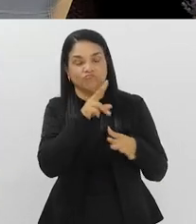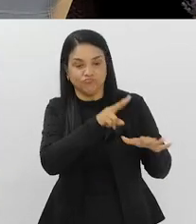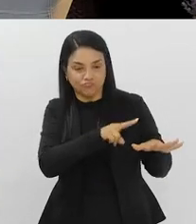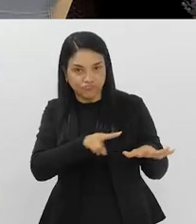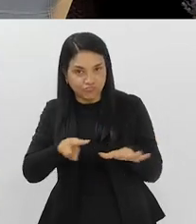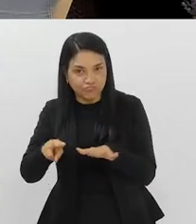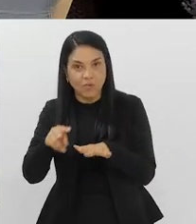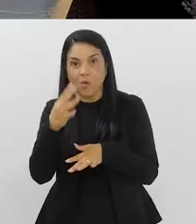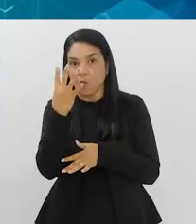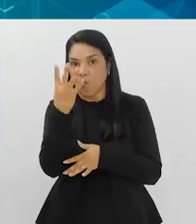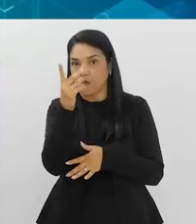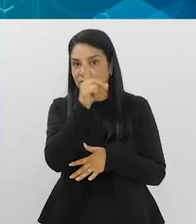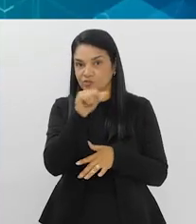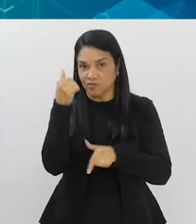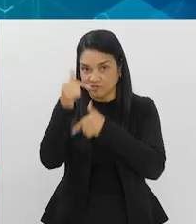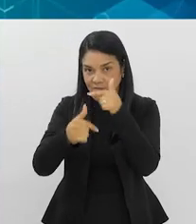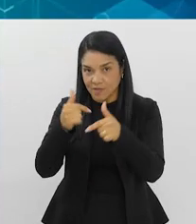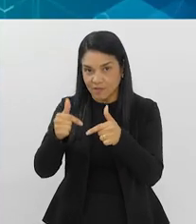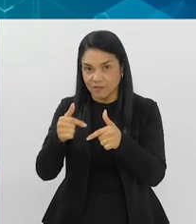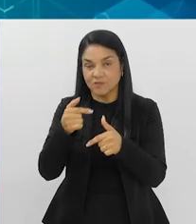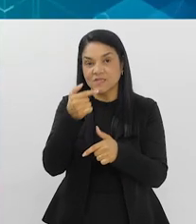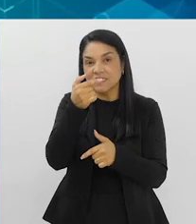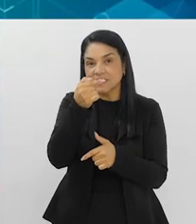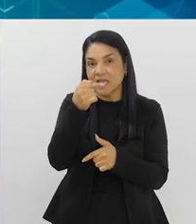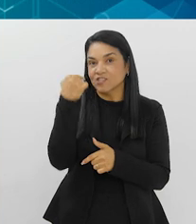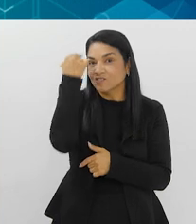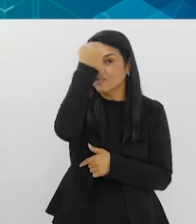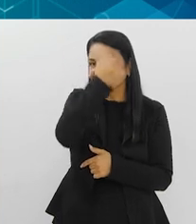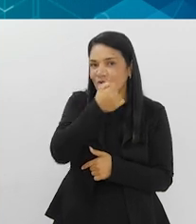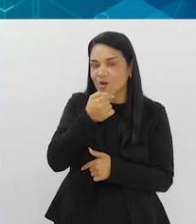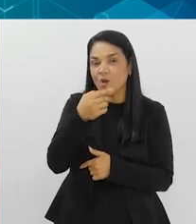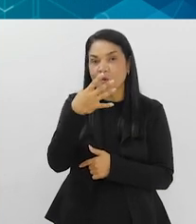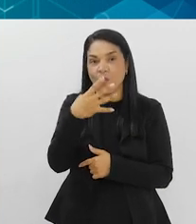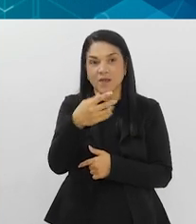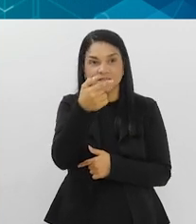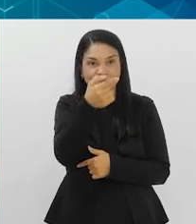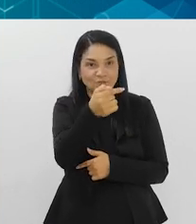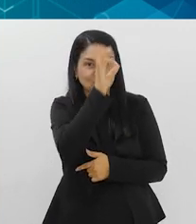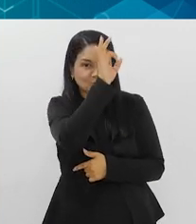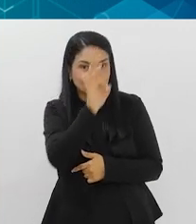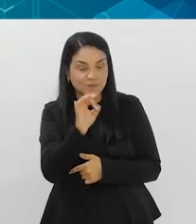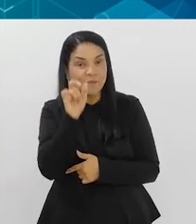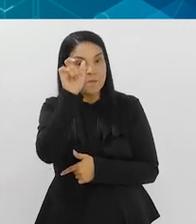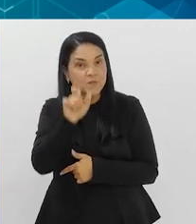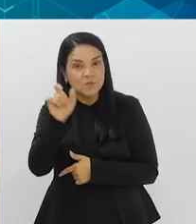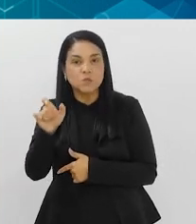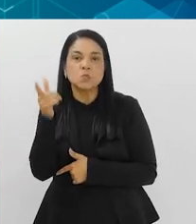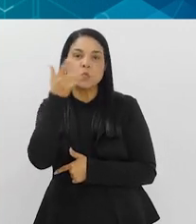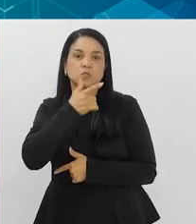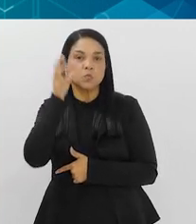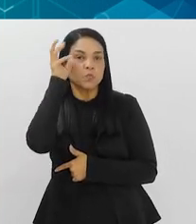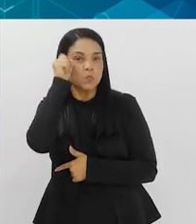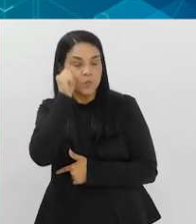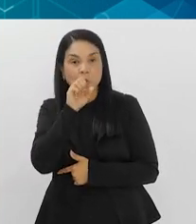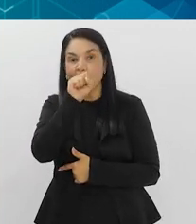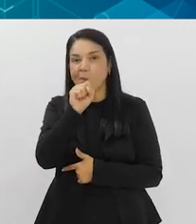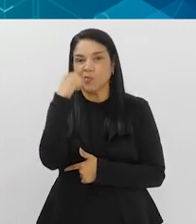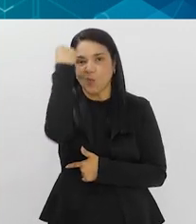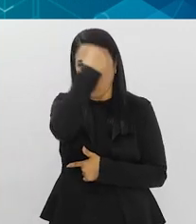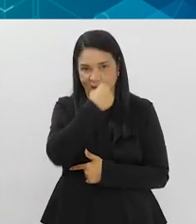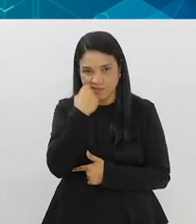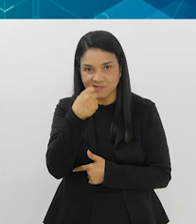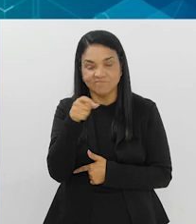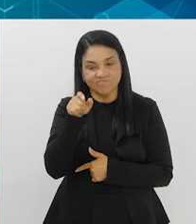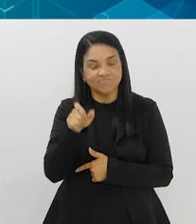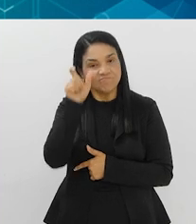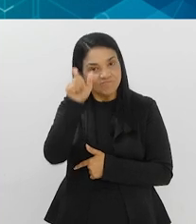a semana de 4 dias, foram de 7 horas, com 42% das pessoas dormindo mais de 8 horas. Então, quando a gente